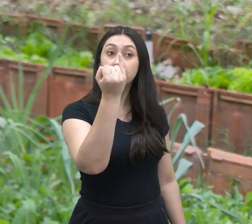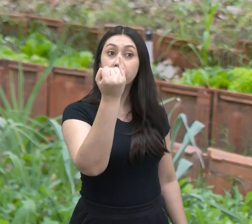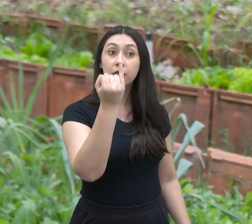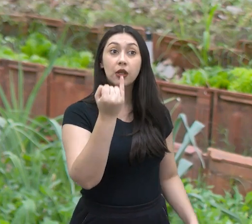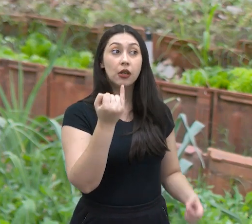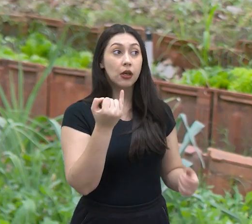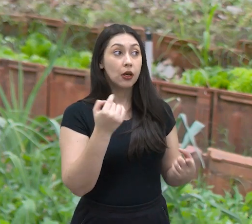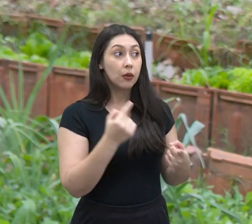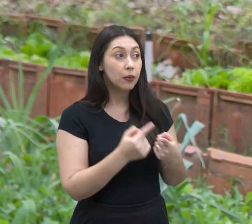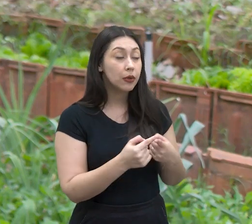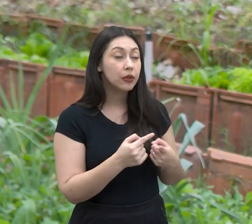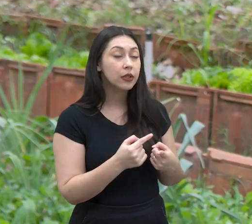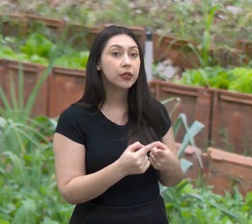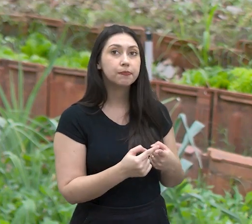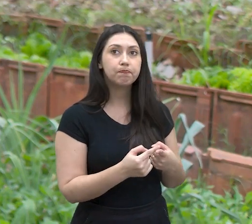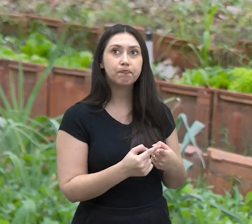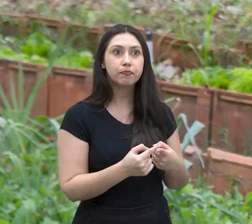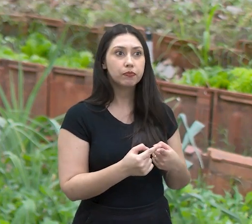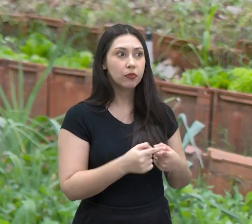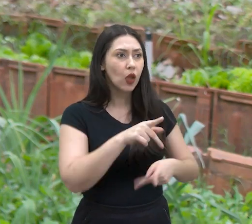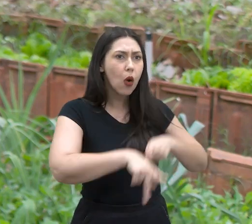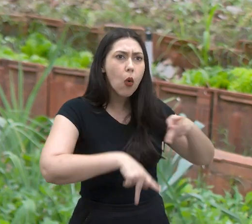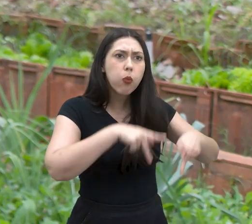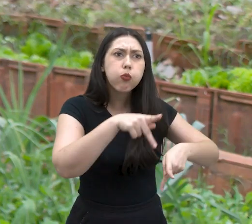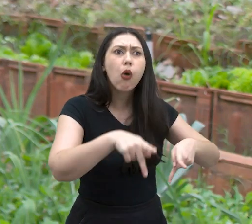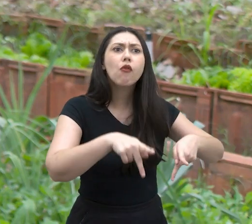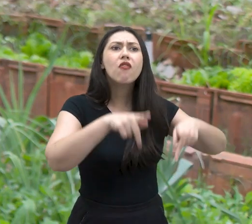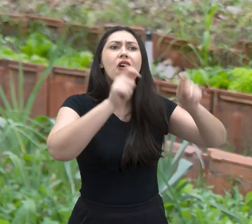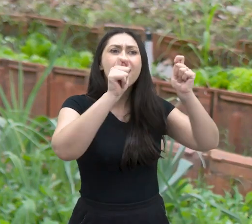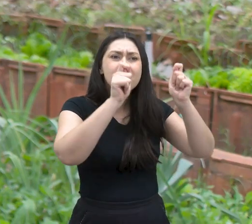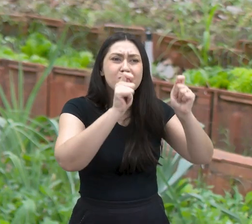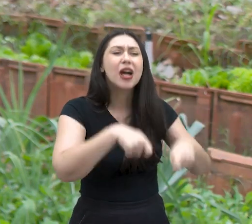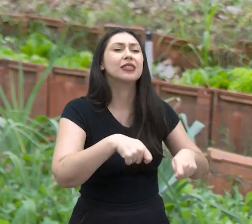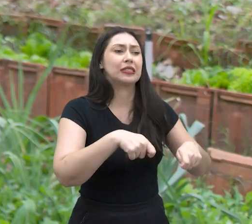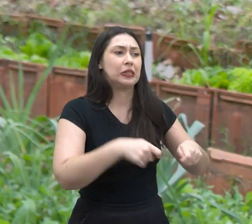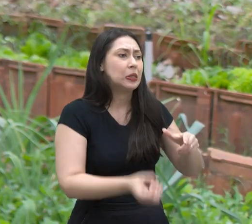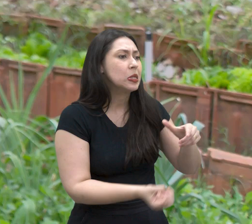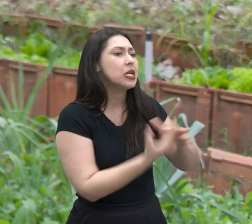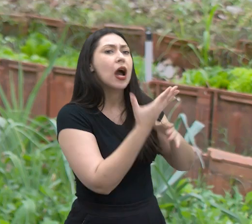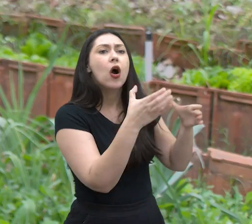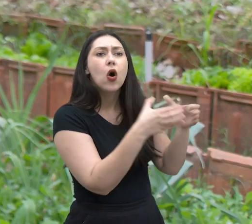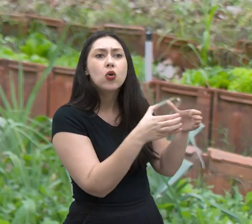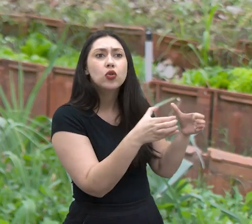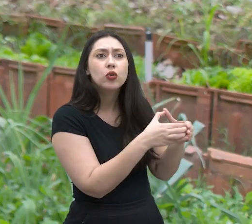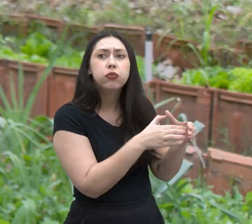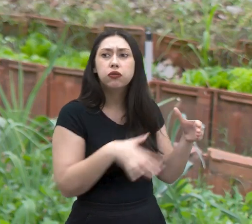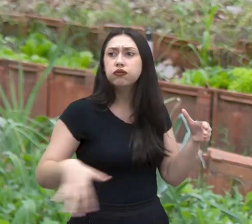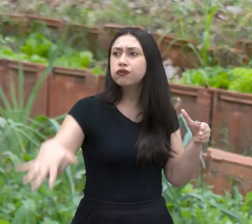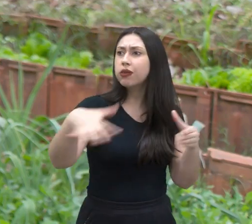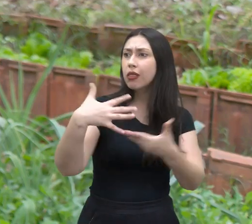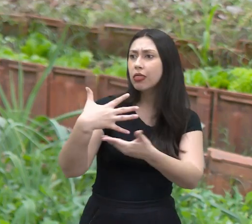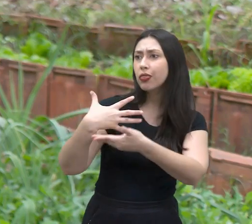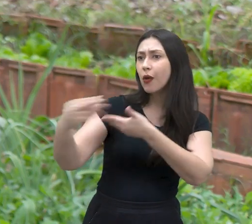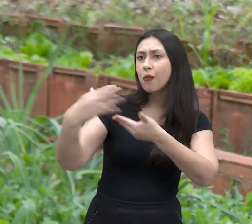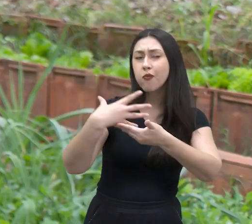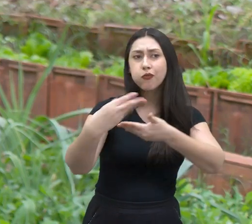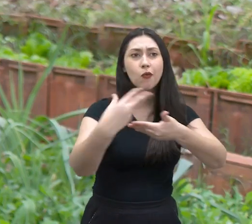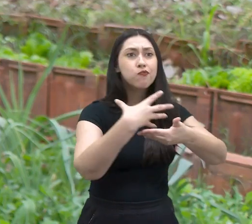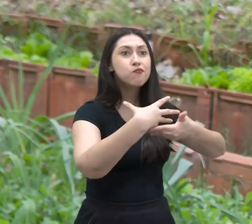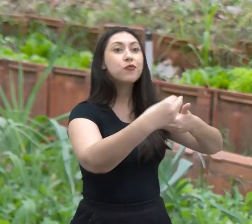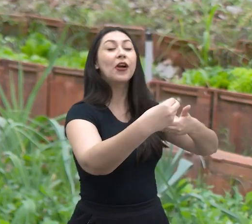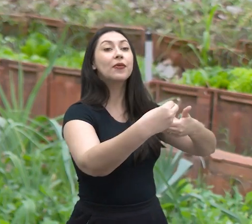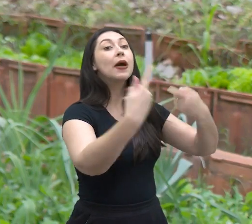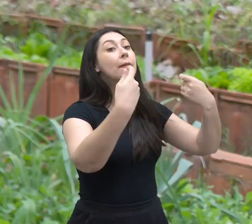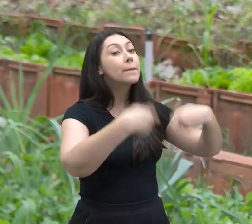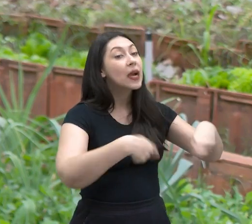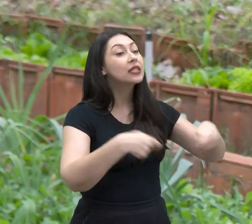você pode implementar na sua região e levar para outros bairros. E isso a gente